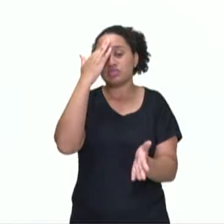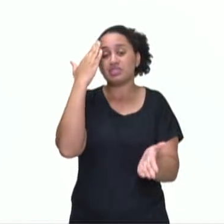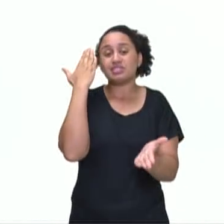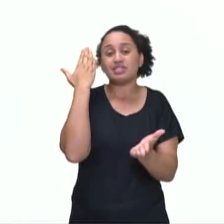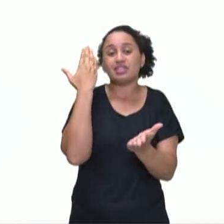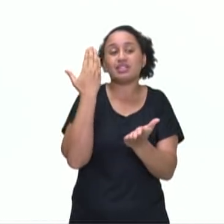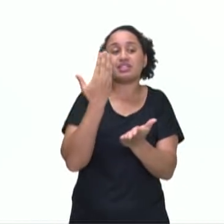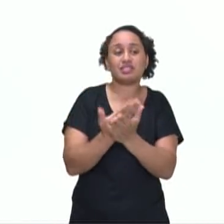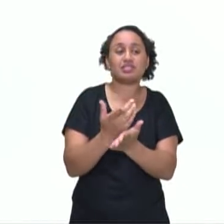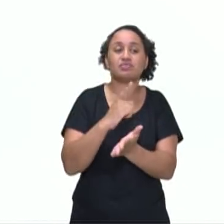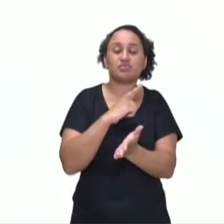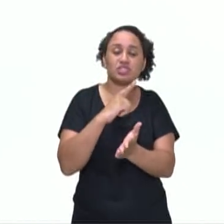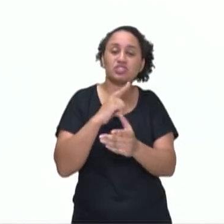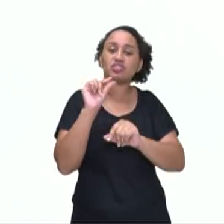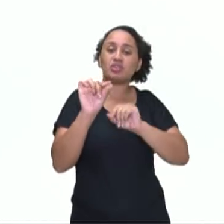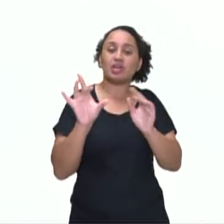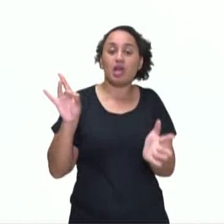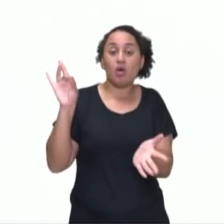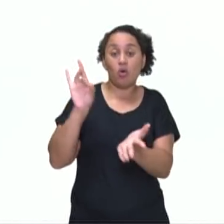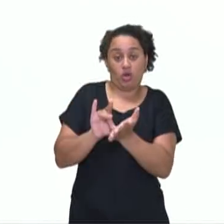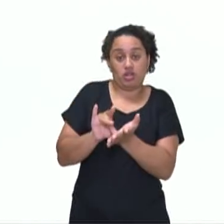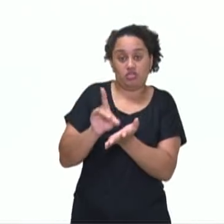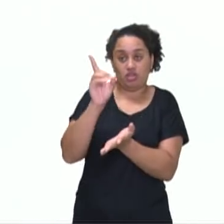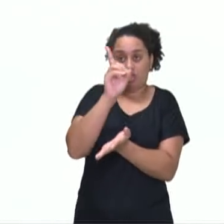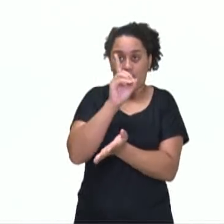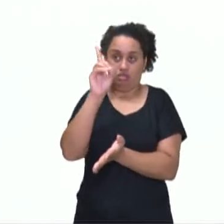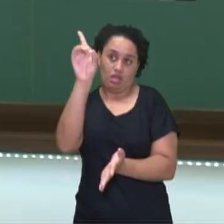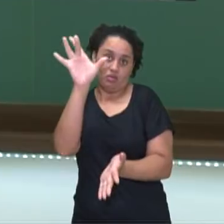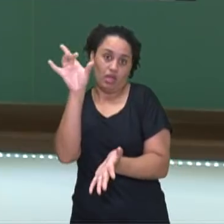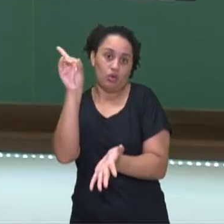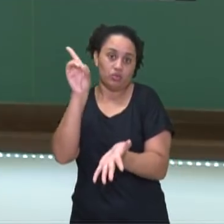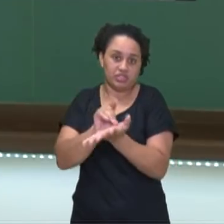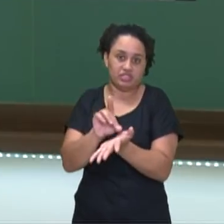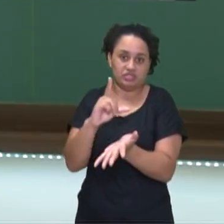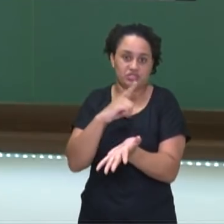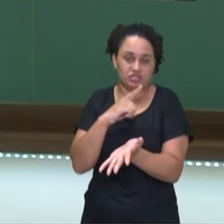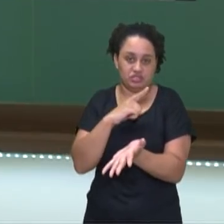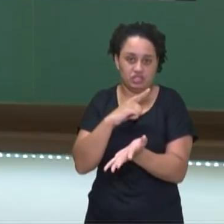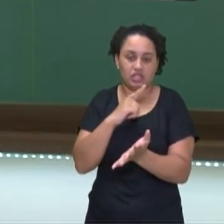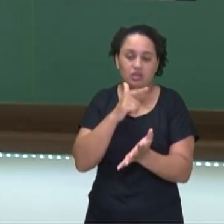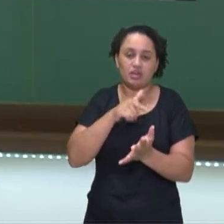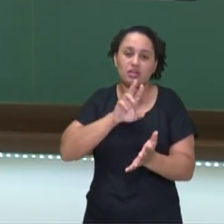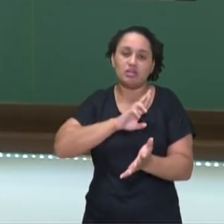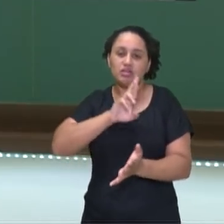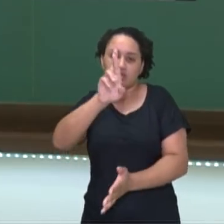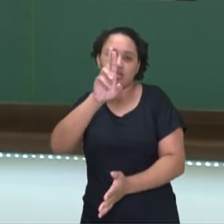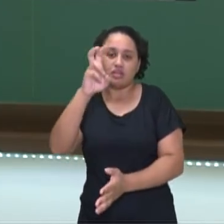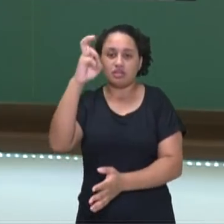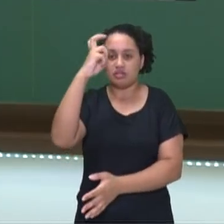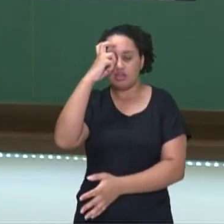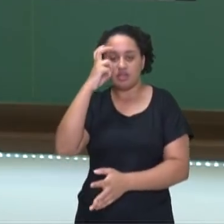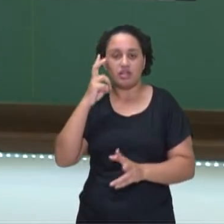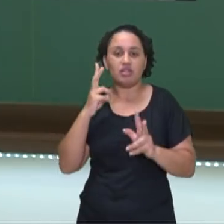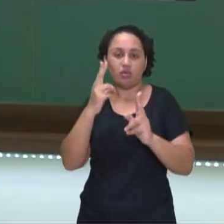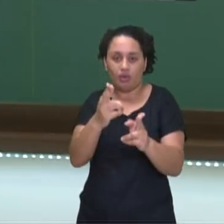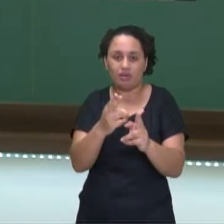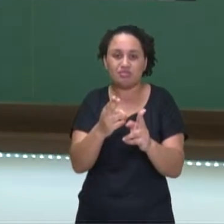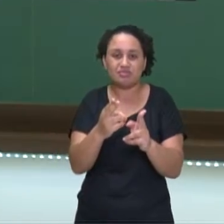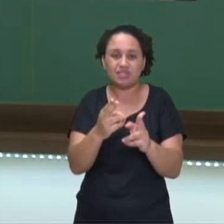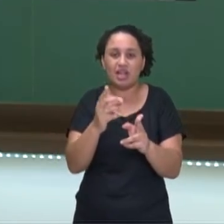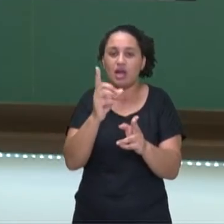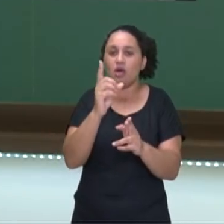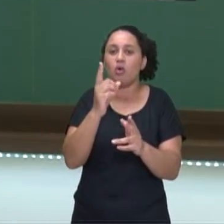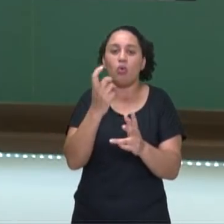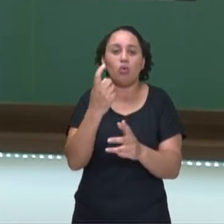uma mesma origem divina. Então, o traço religioso, cultural é o mesmo. Seria o mesmo